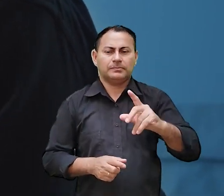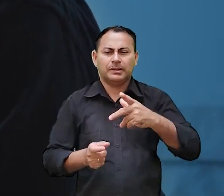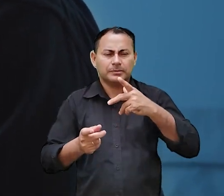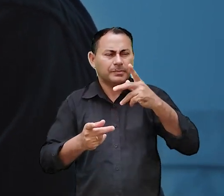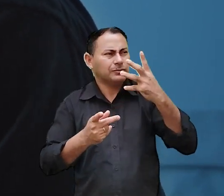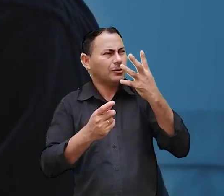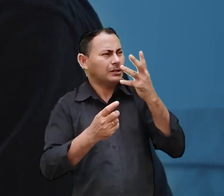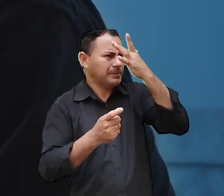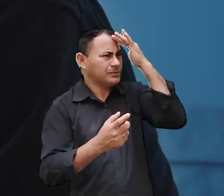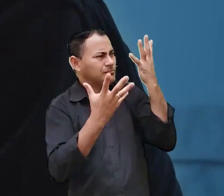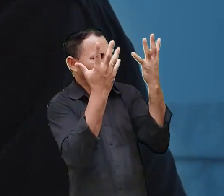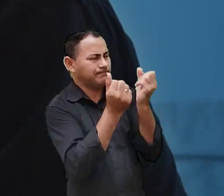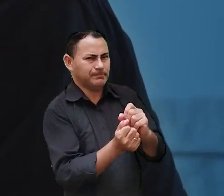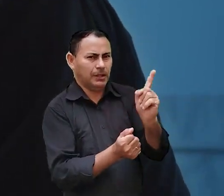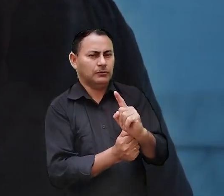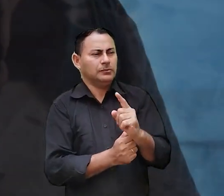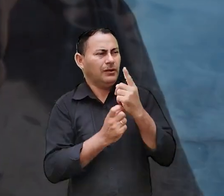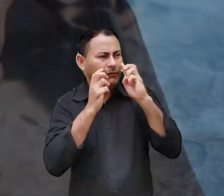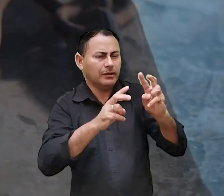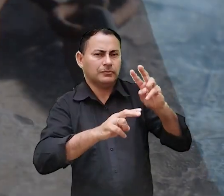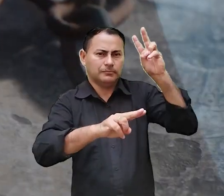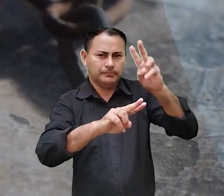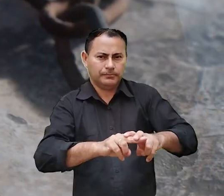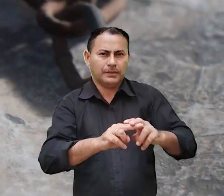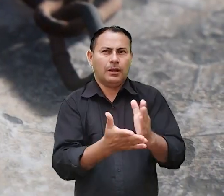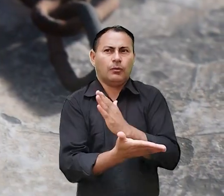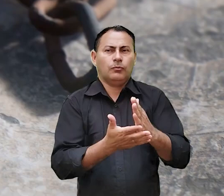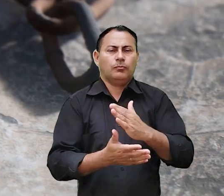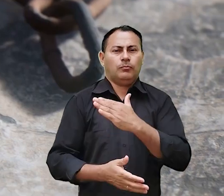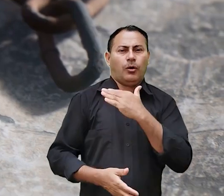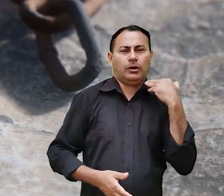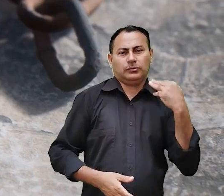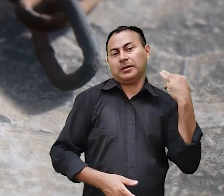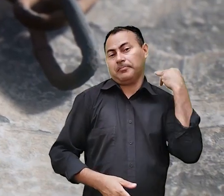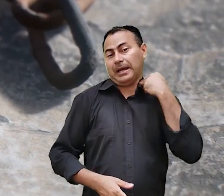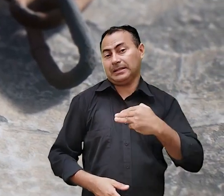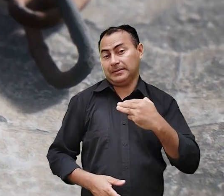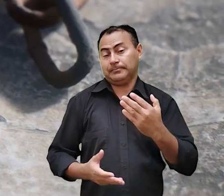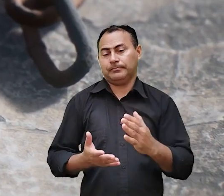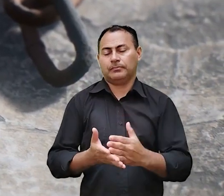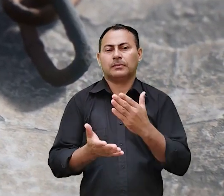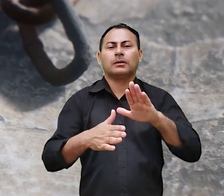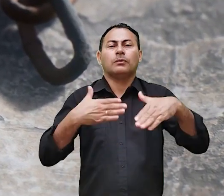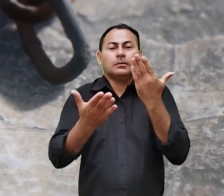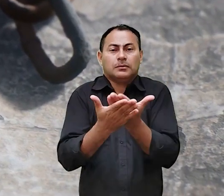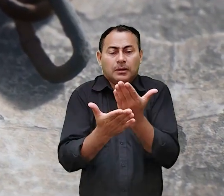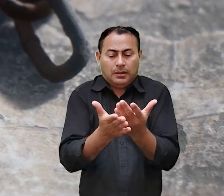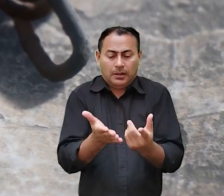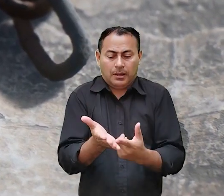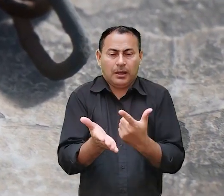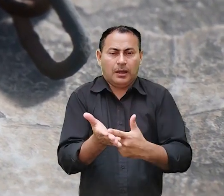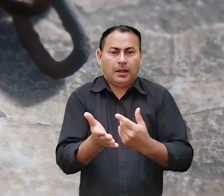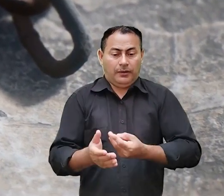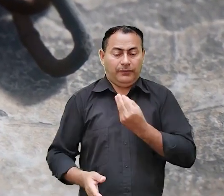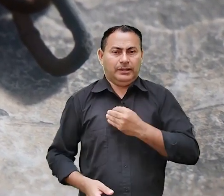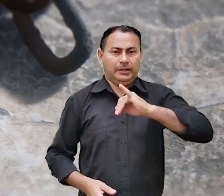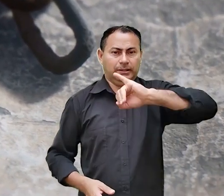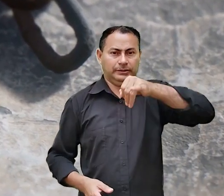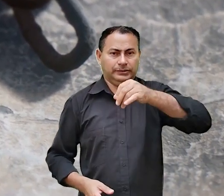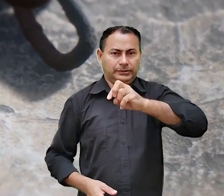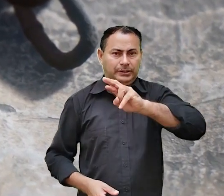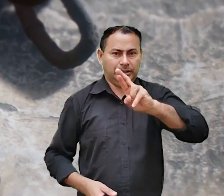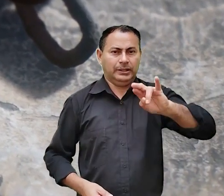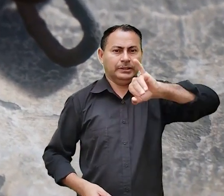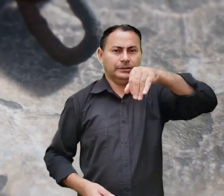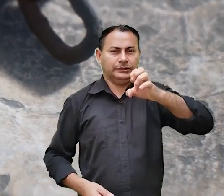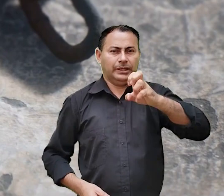ouvida Eles foram ridicularizados aprisionados e alguns martirizados quando estudarmos a vida de Jeremias